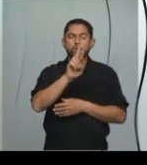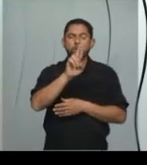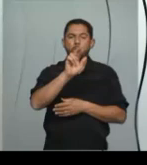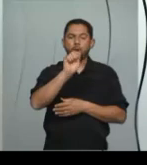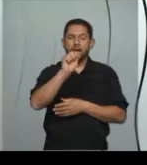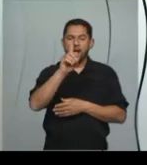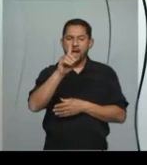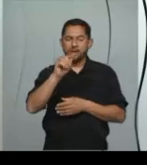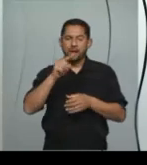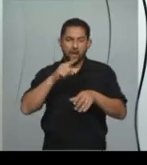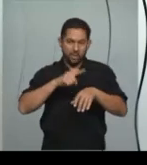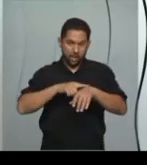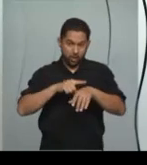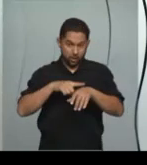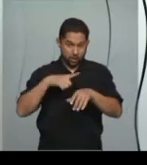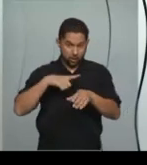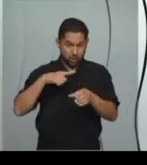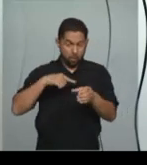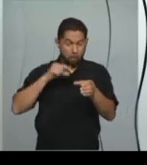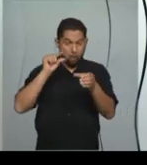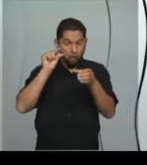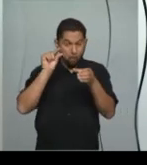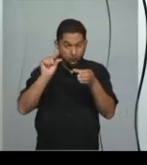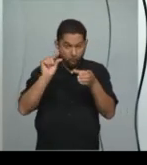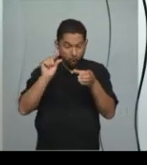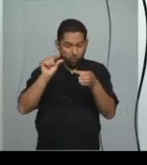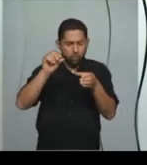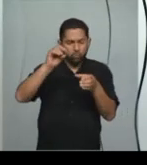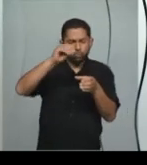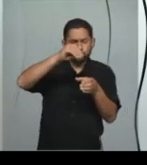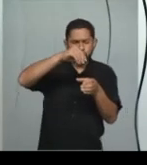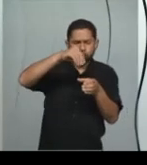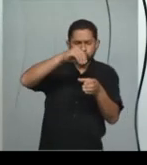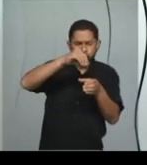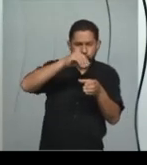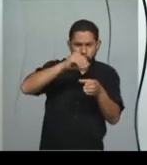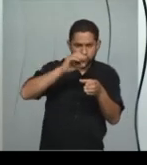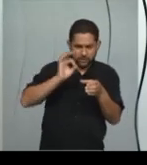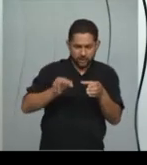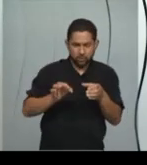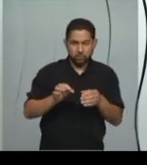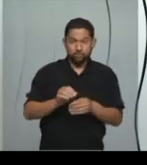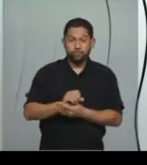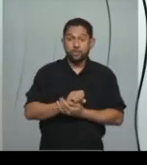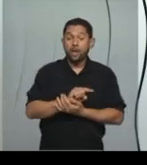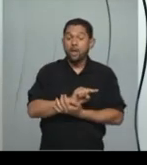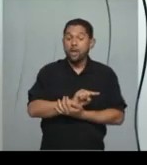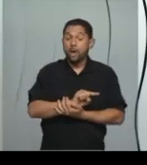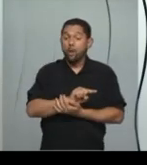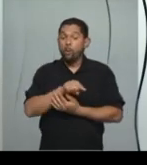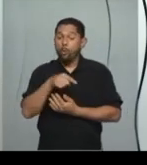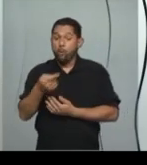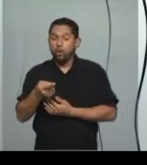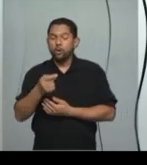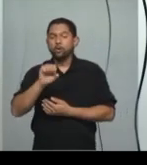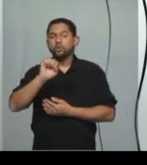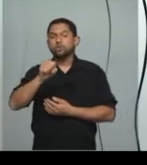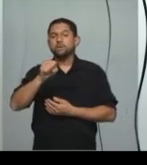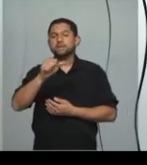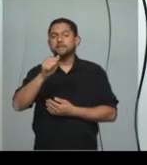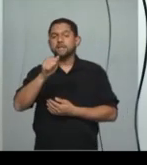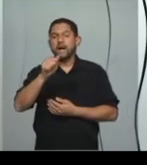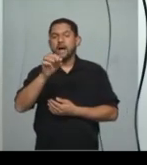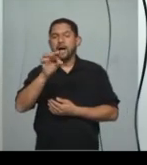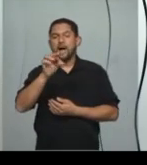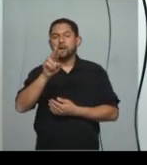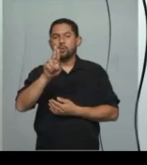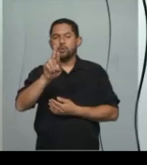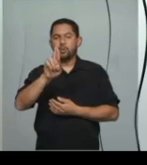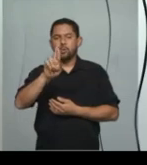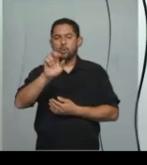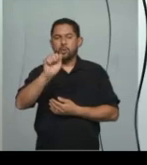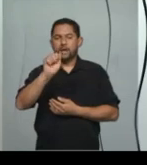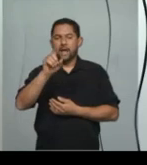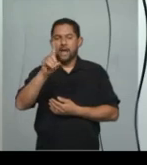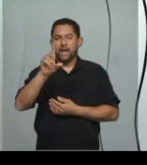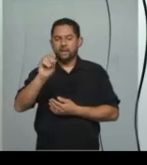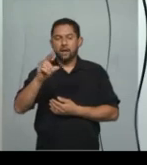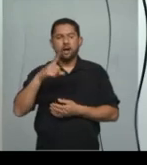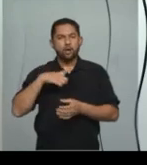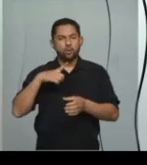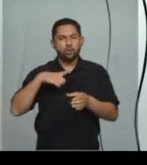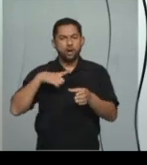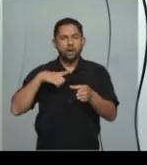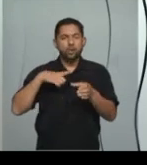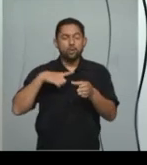uma quantidade menor do que o CS. Agora, saturada é quando eu tenho a quantidade de